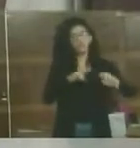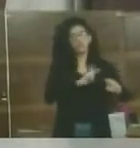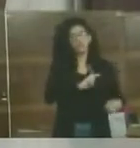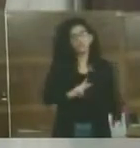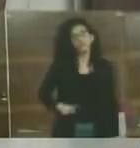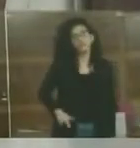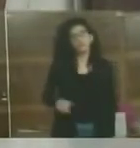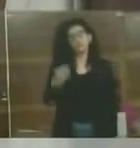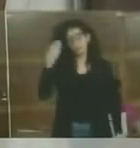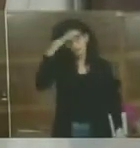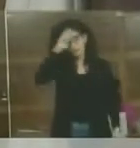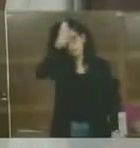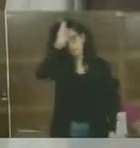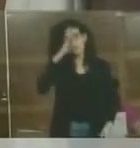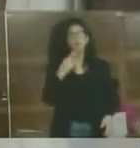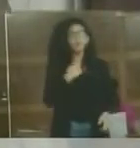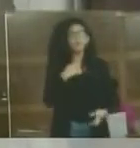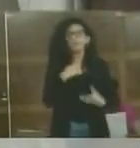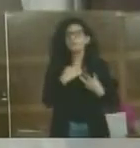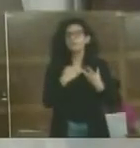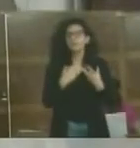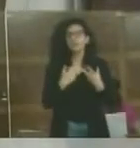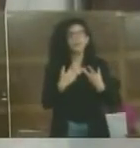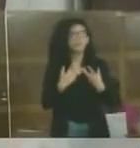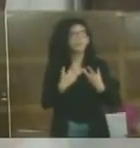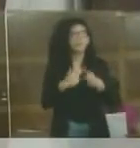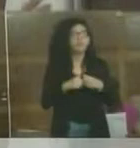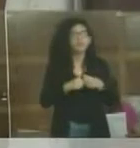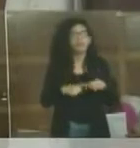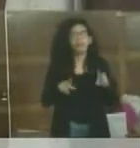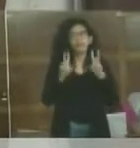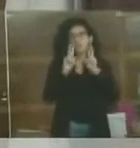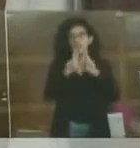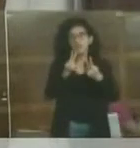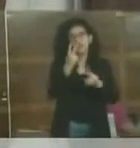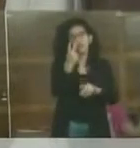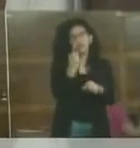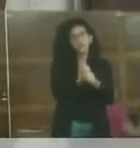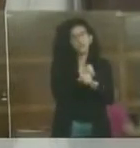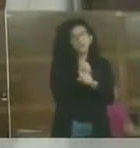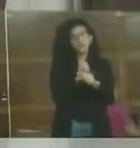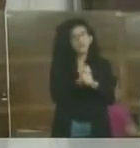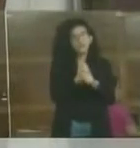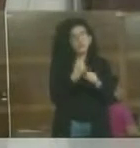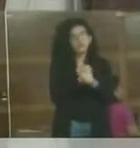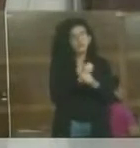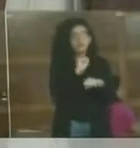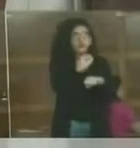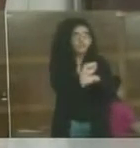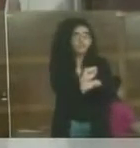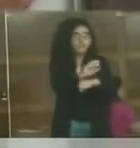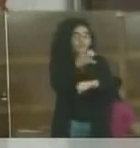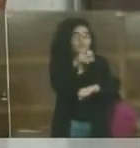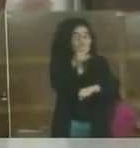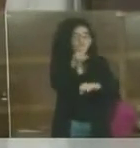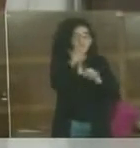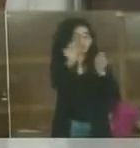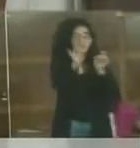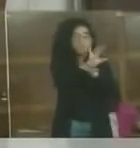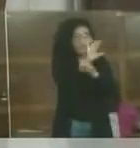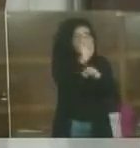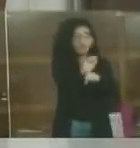da República. Porque não dá para nós ficarmos olhando duas obras dessa com 95% pronta